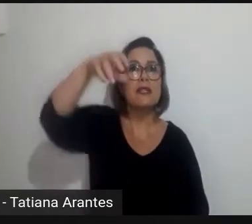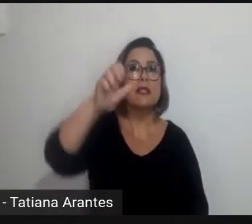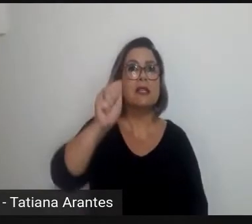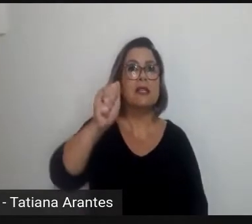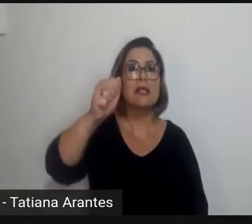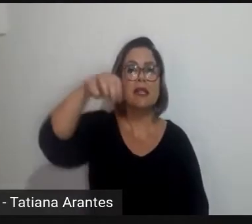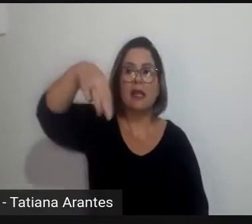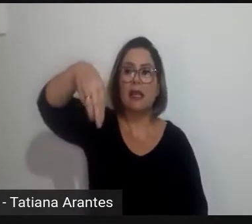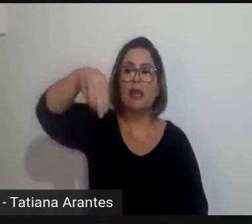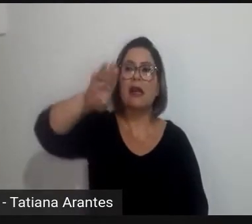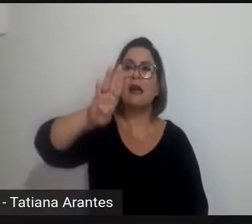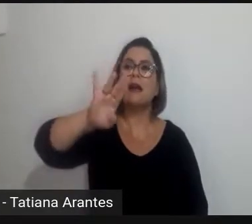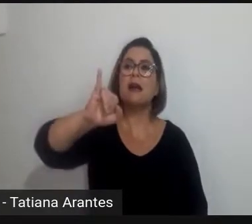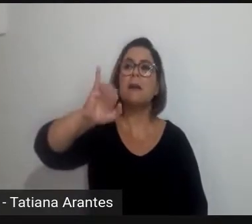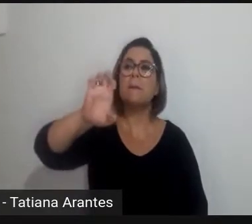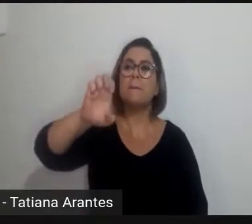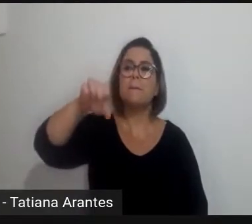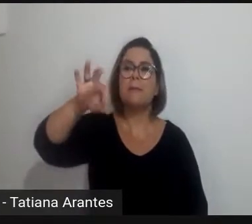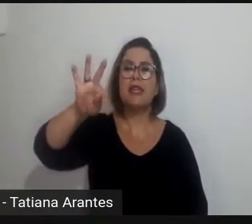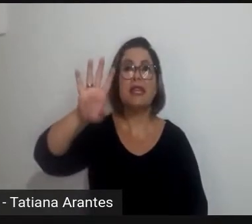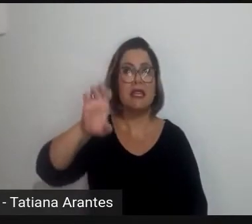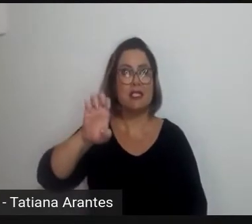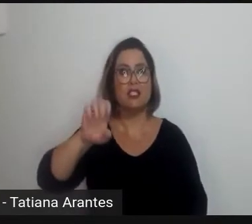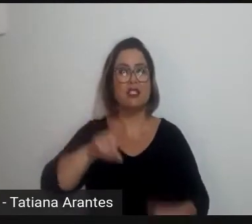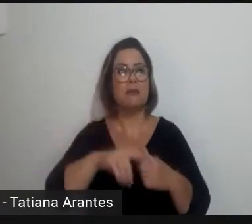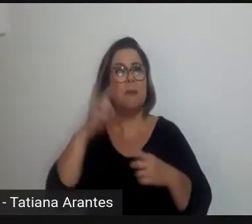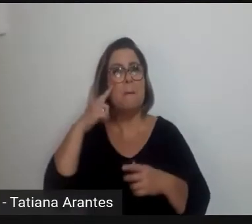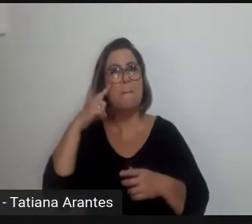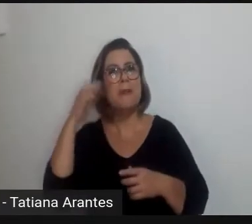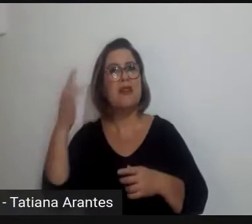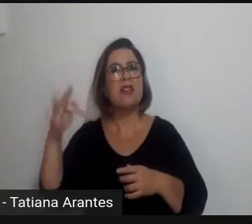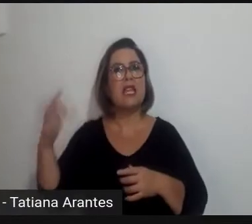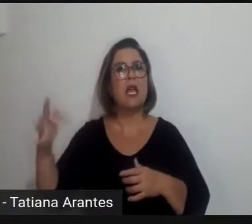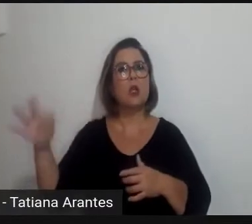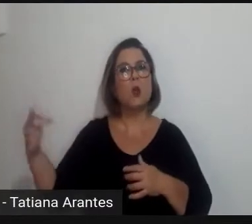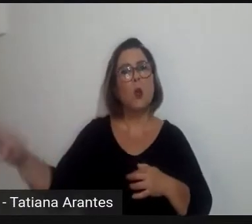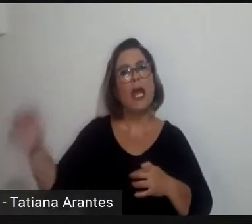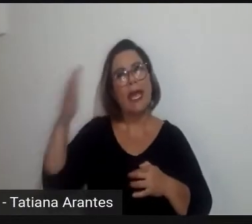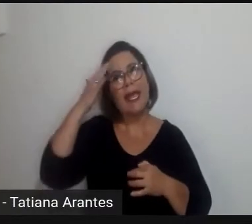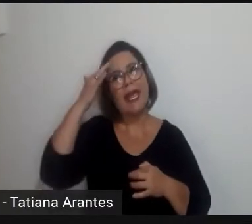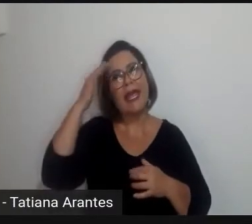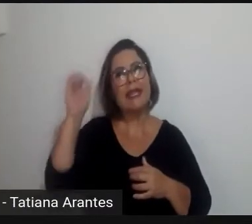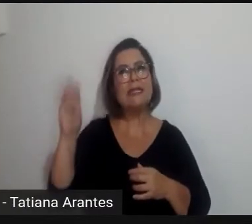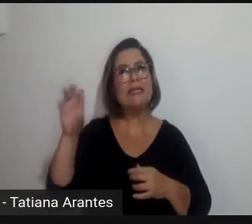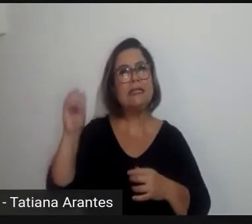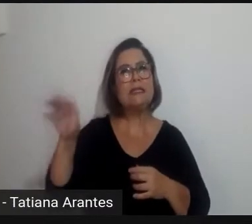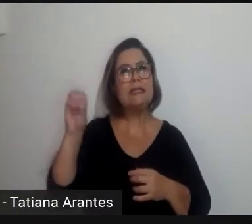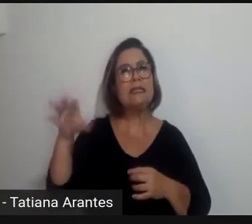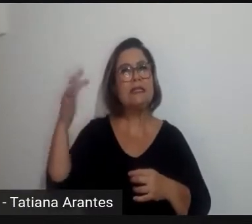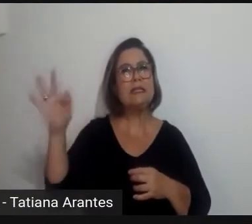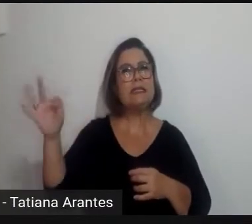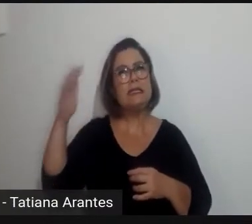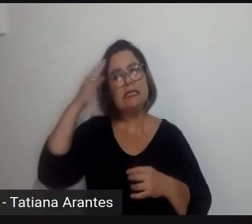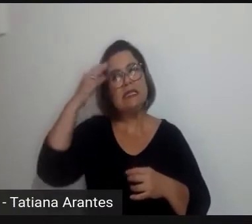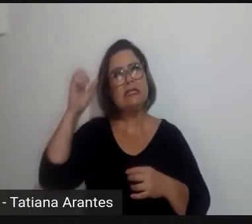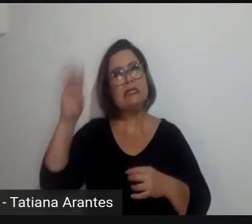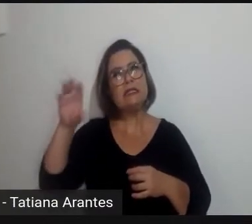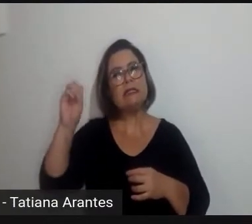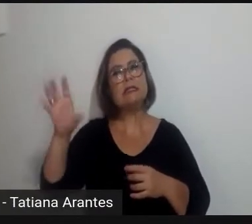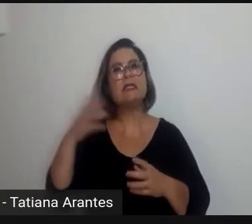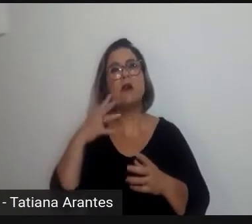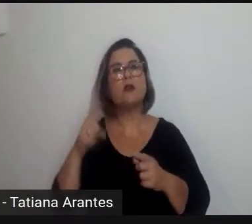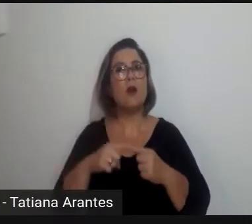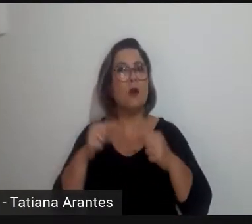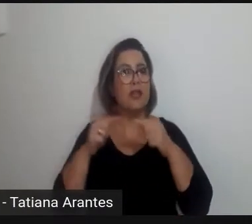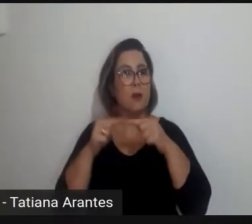O que considera melhor, visando reduzir a dor nos olhos, dor de cabeça no final do expediente. Então, seria essa da relação com a janela